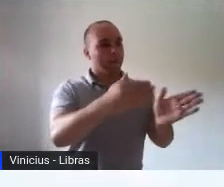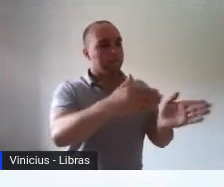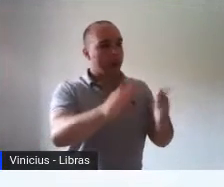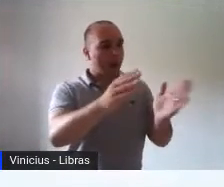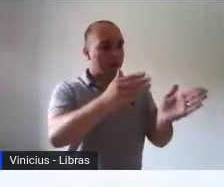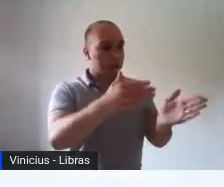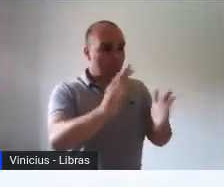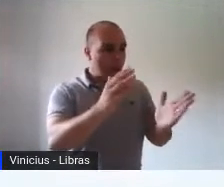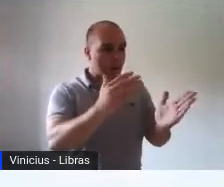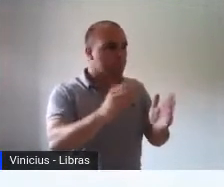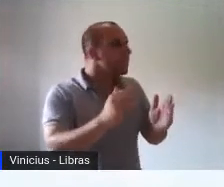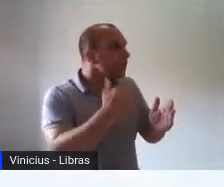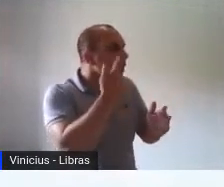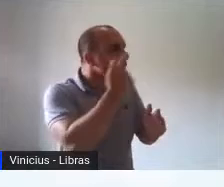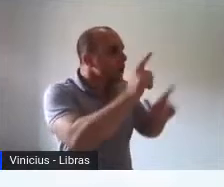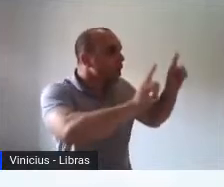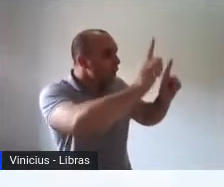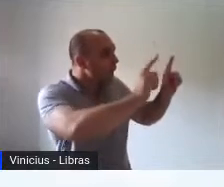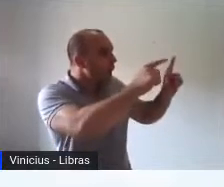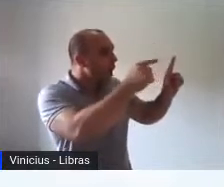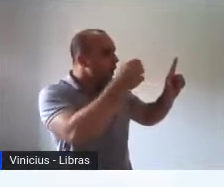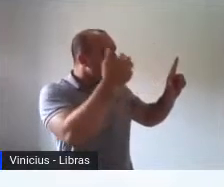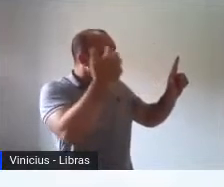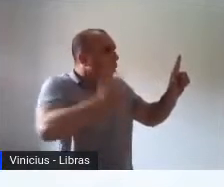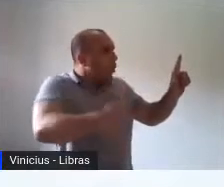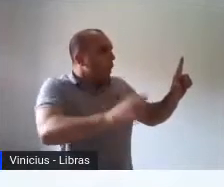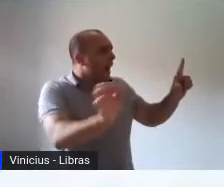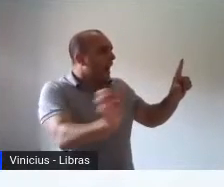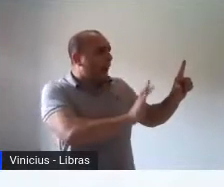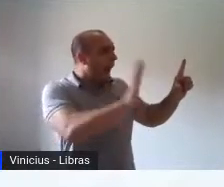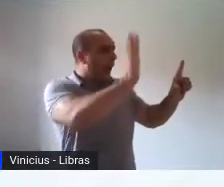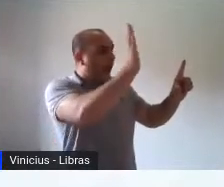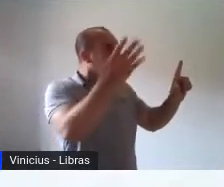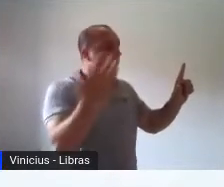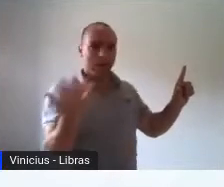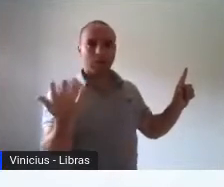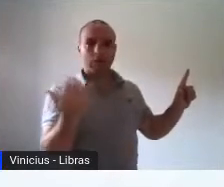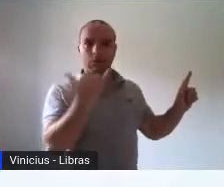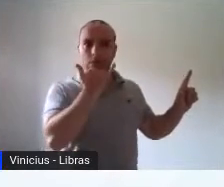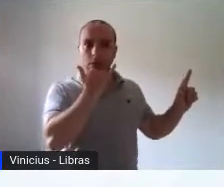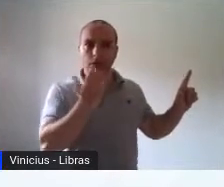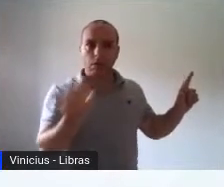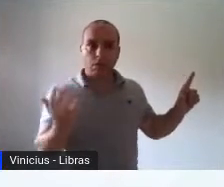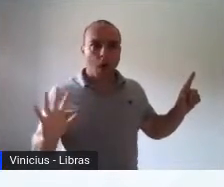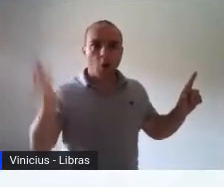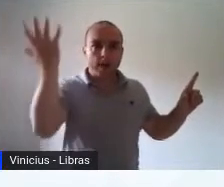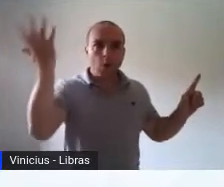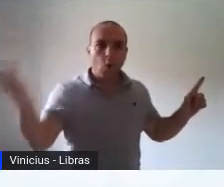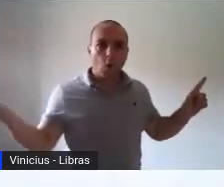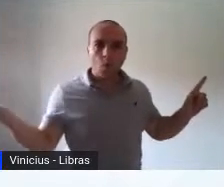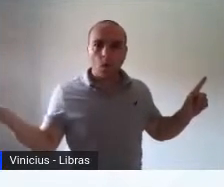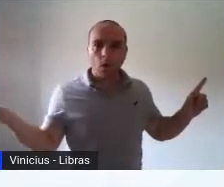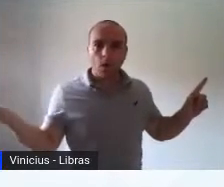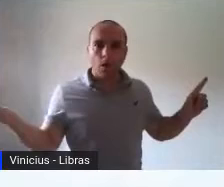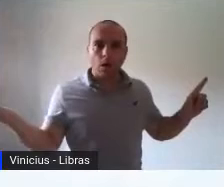leva um susto. O que é isso, Sandro? Por que a gente perdeu a mão em relação à inflação, que não estava resolvida, mas pelo menos a gente não sentia tanto, estava